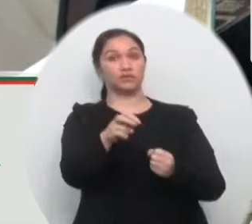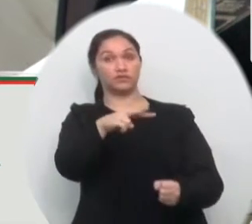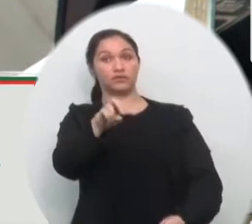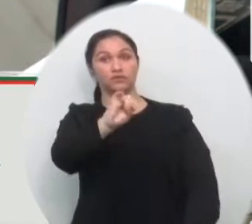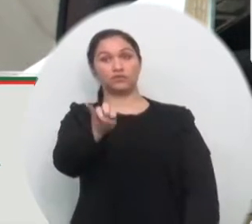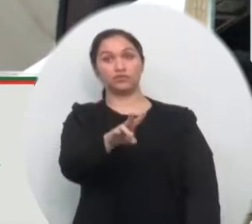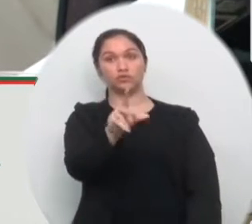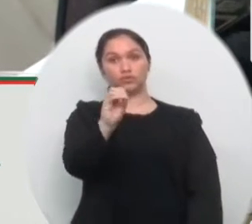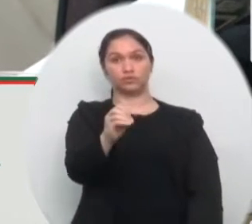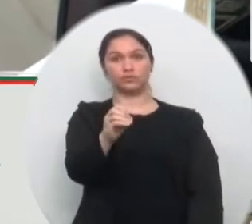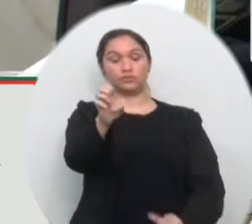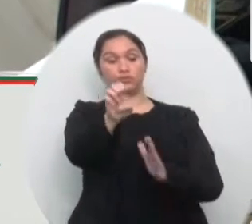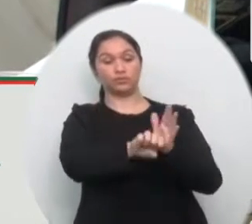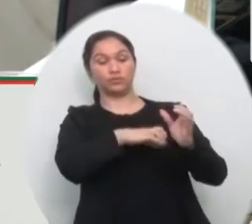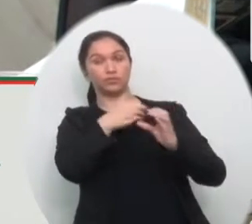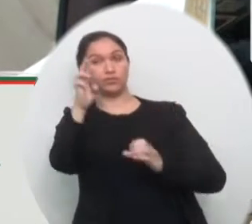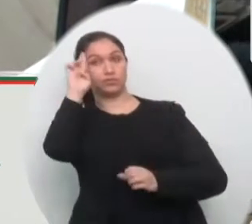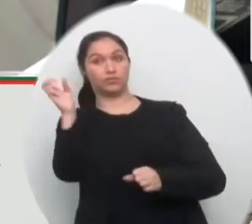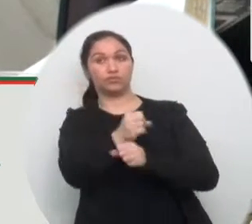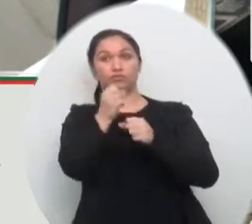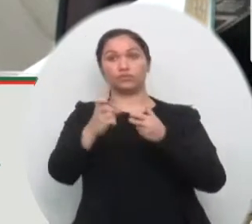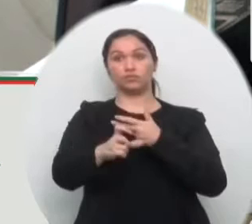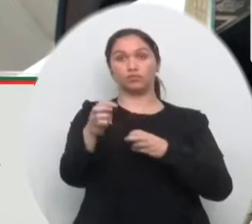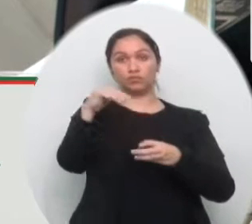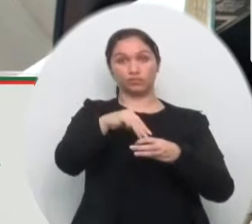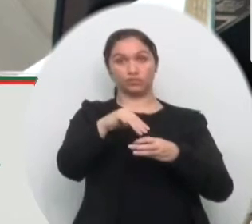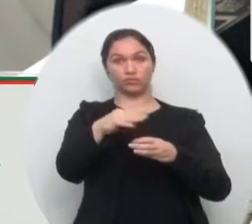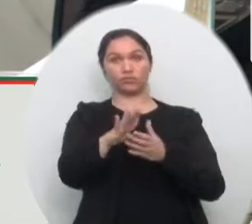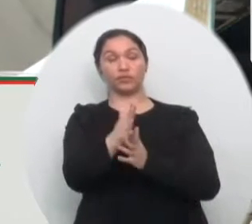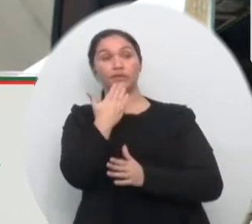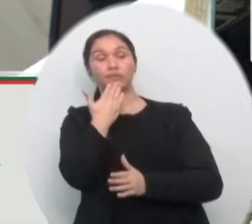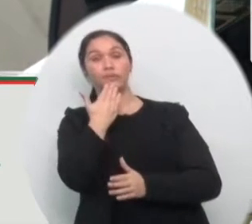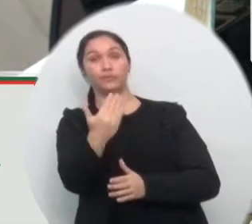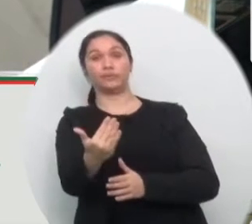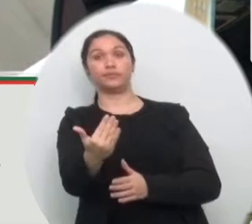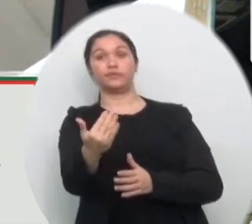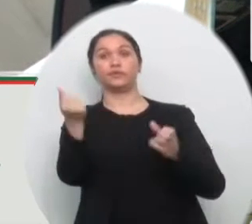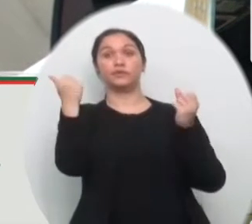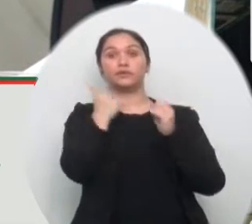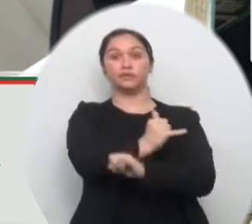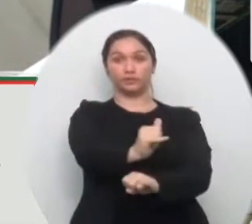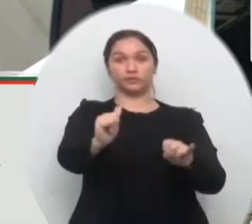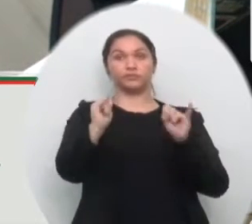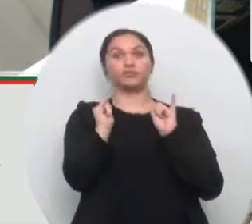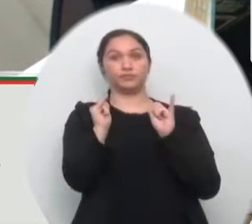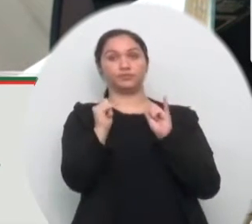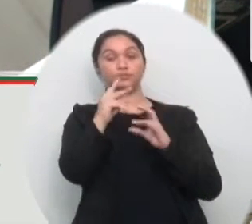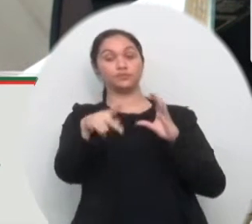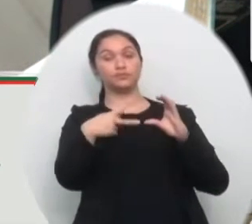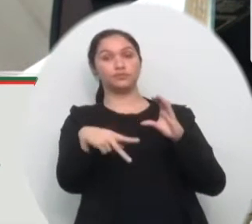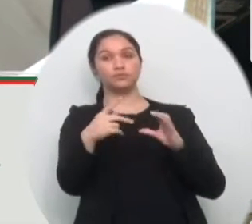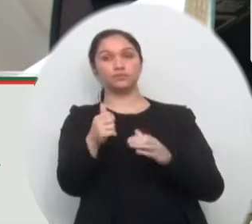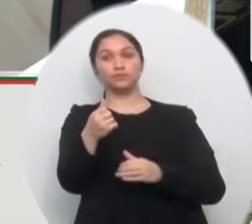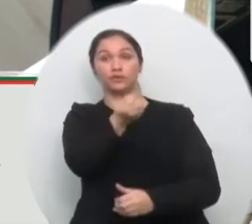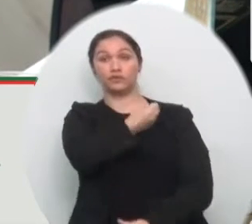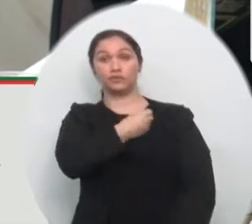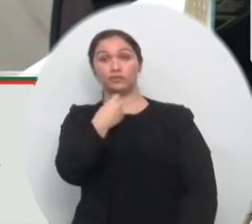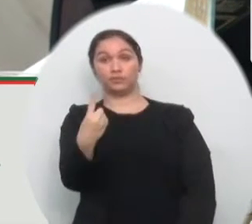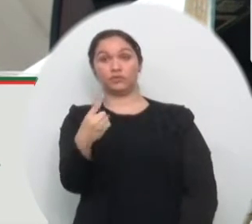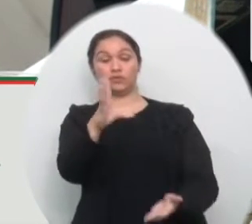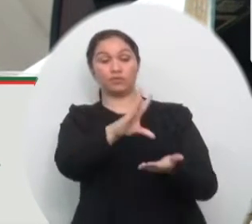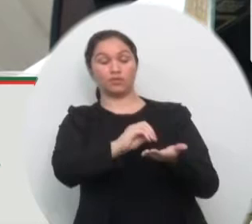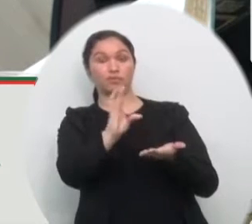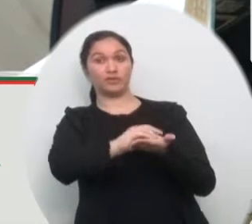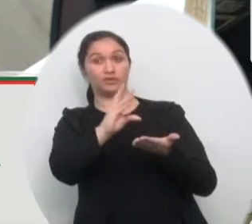envio de expediente ao chefe do Poder Executivo Municipal para que encaminhe essa Casa Legislativa as seguintes informações. Primeiro, cópia da ata da